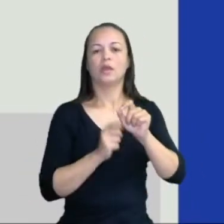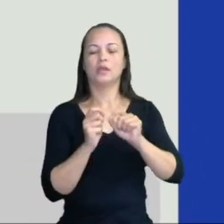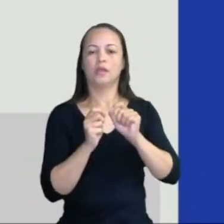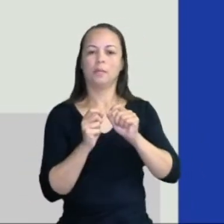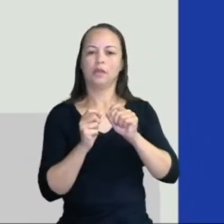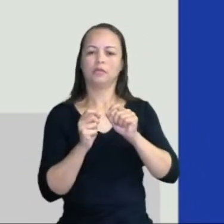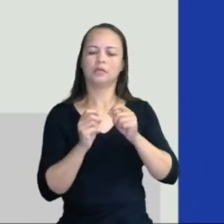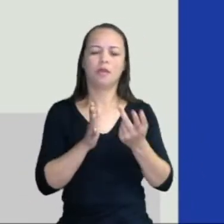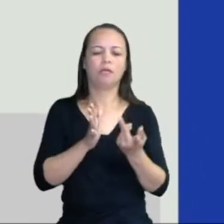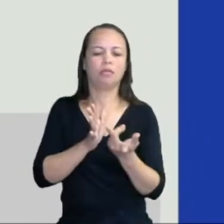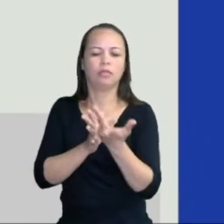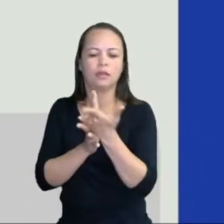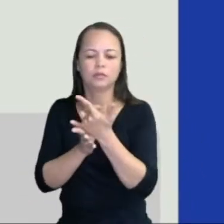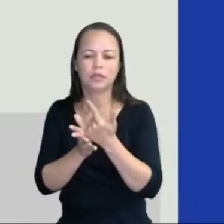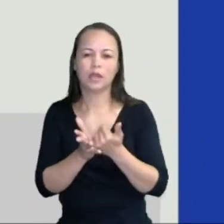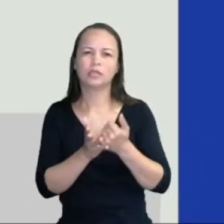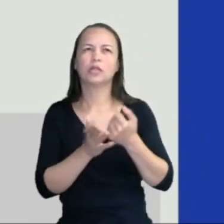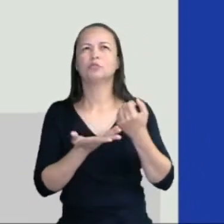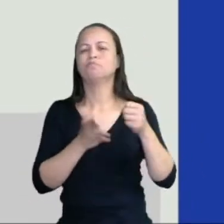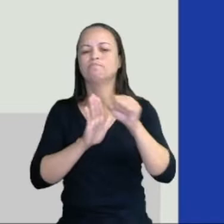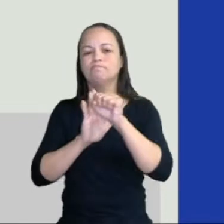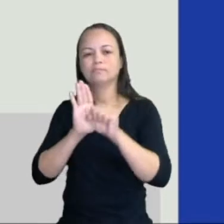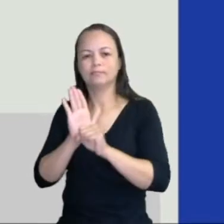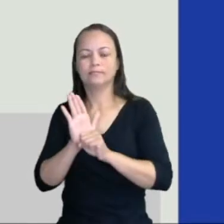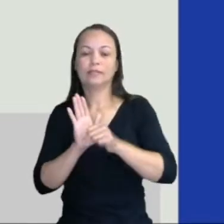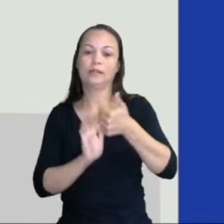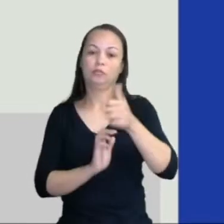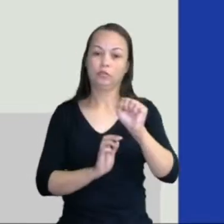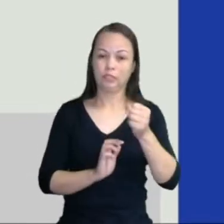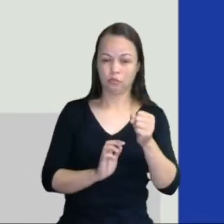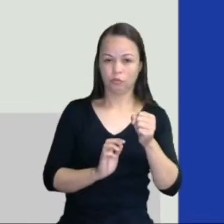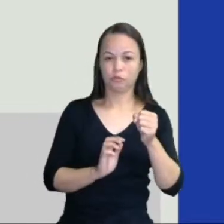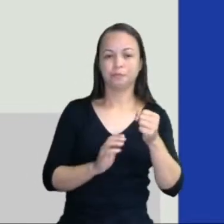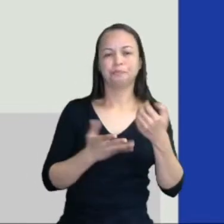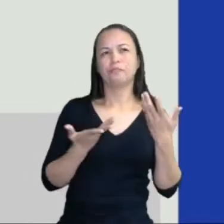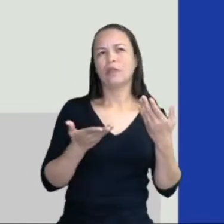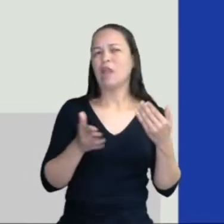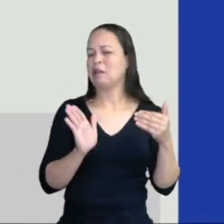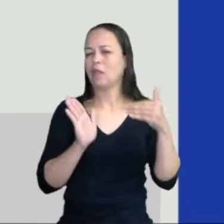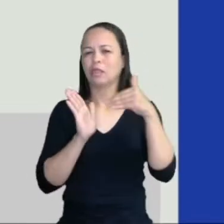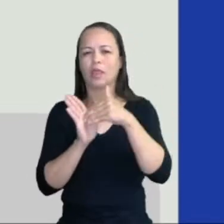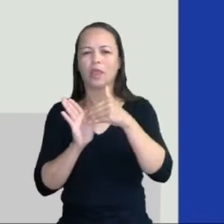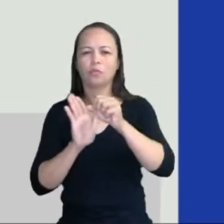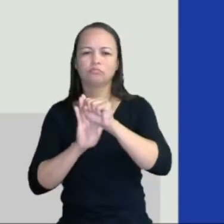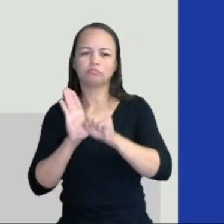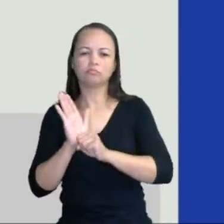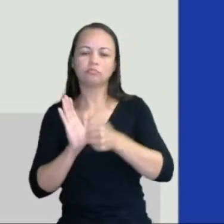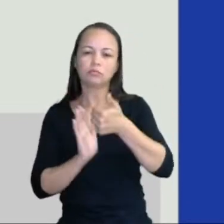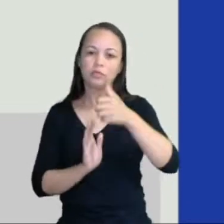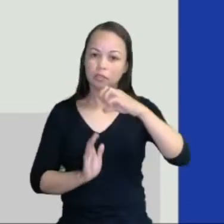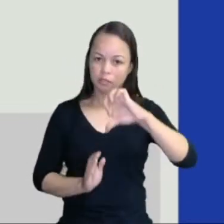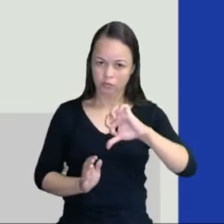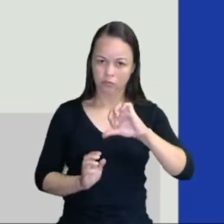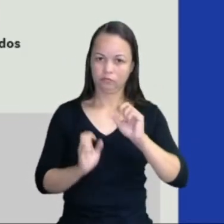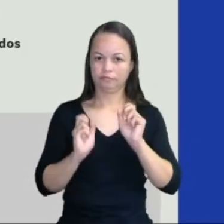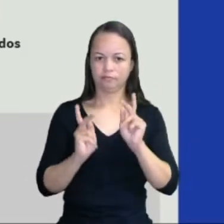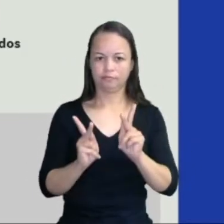ser desenhada ali no século XVIII e se consolida no século XIX,